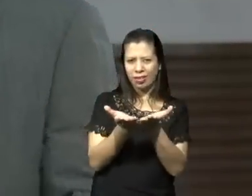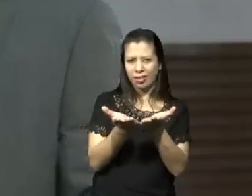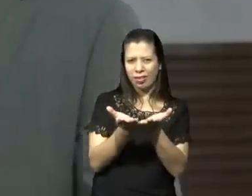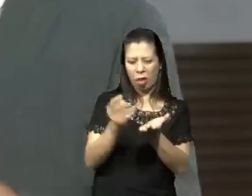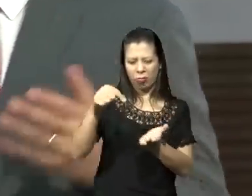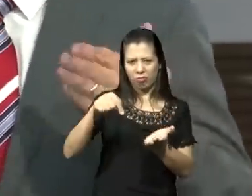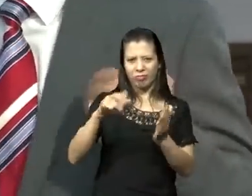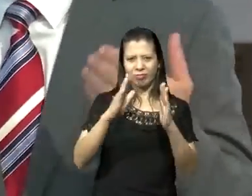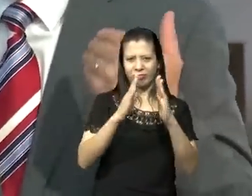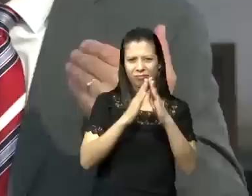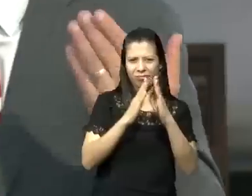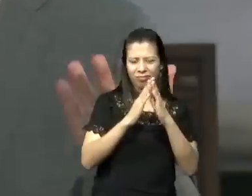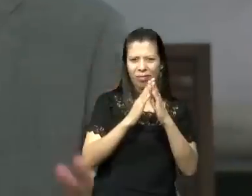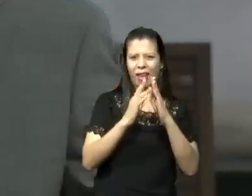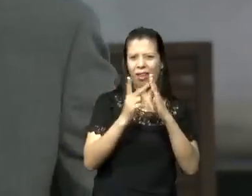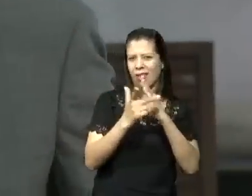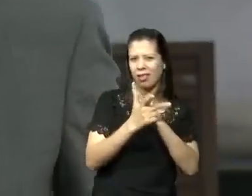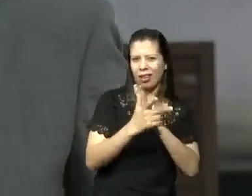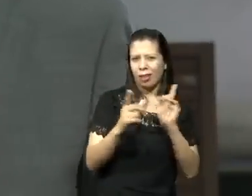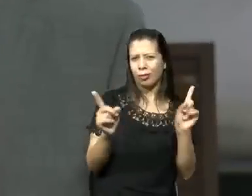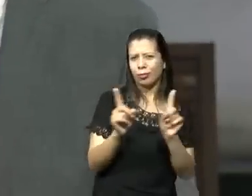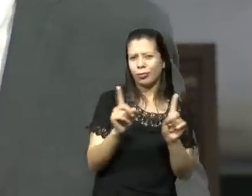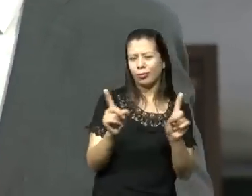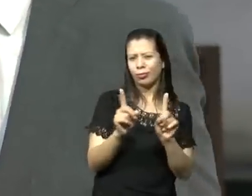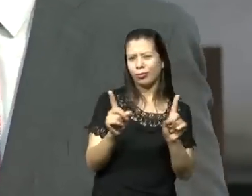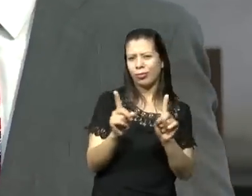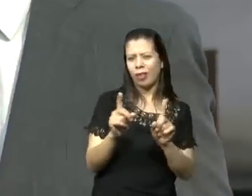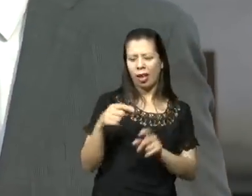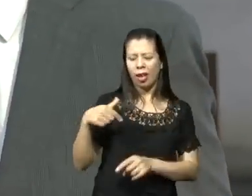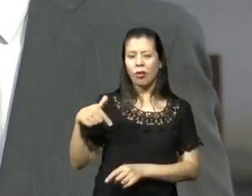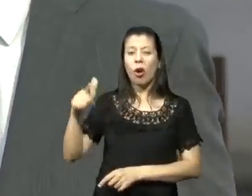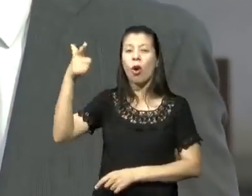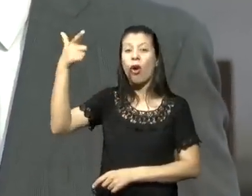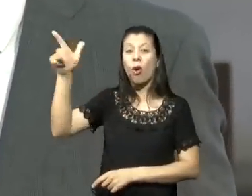psicólogo que falasse para ele o que ele queria ver ouvir